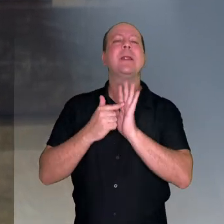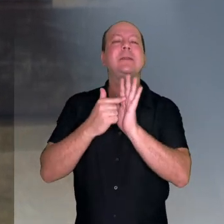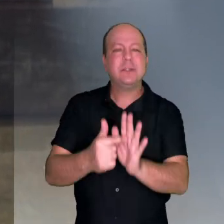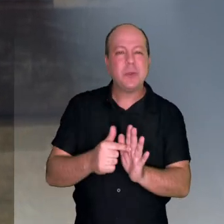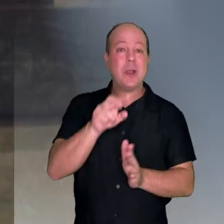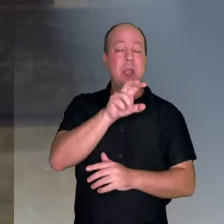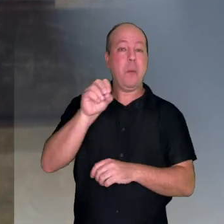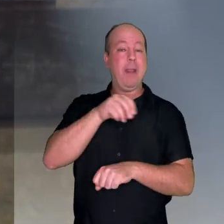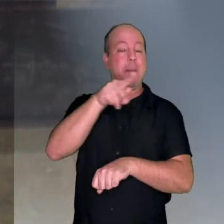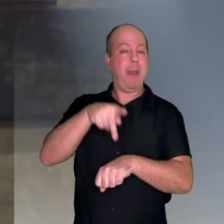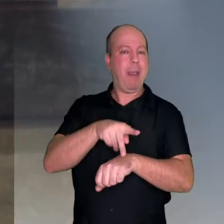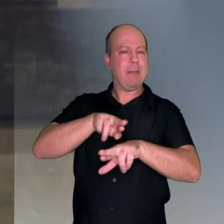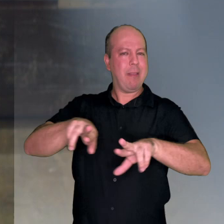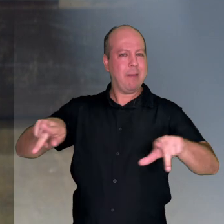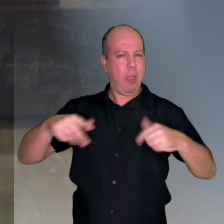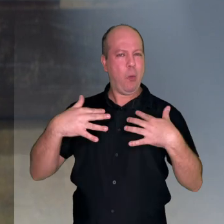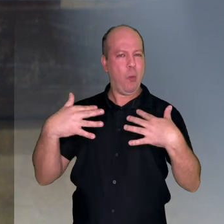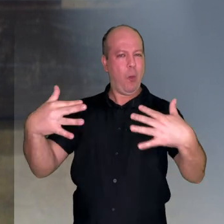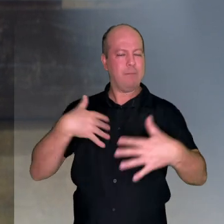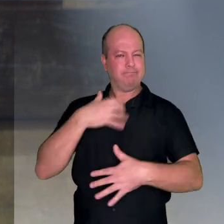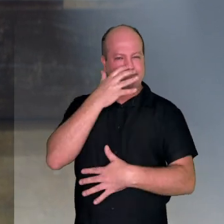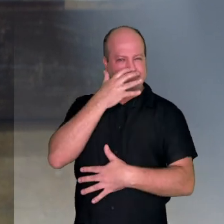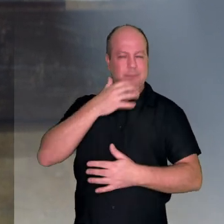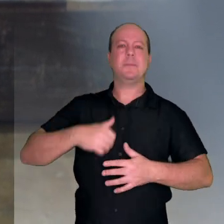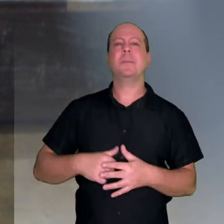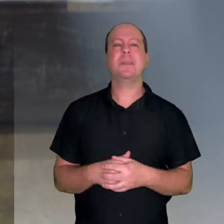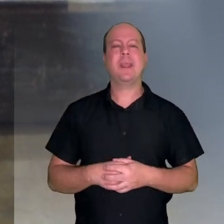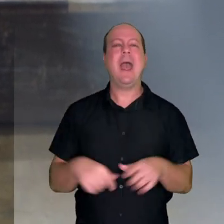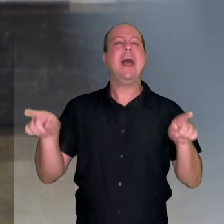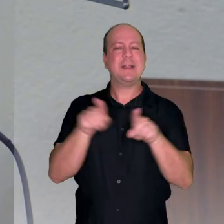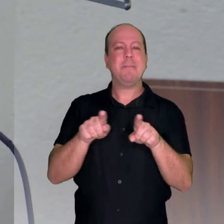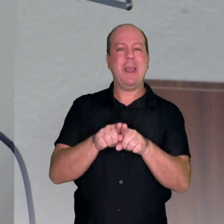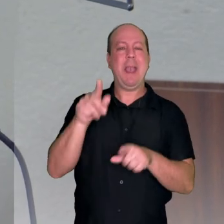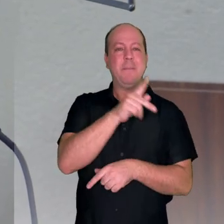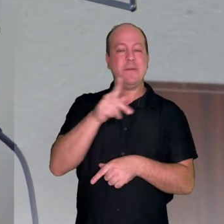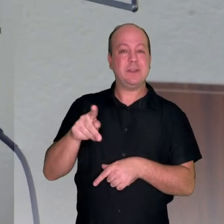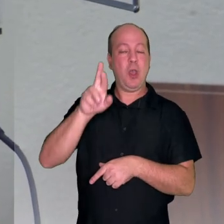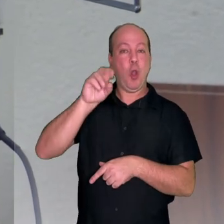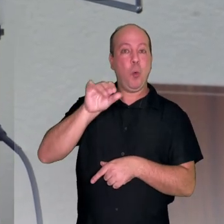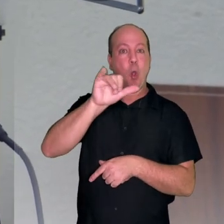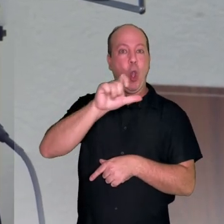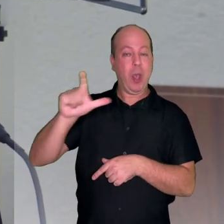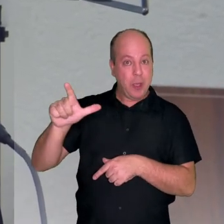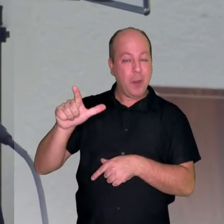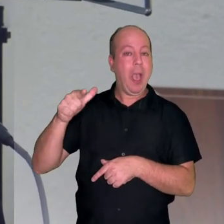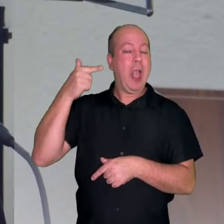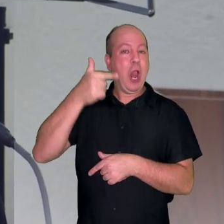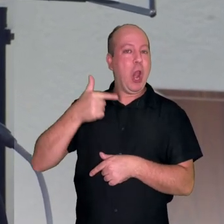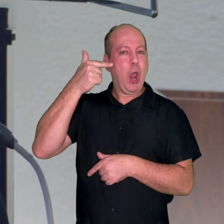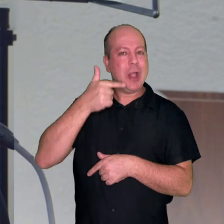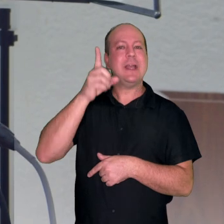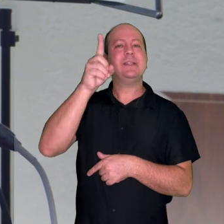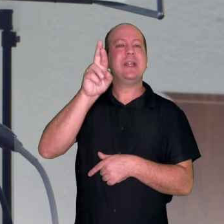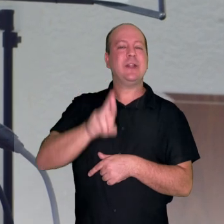se apresentou em mais de 50 países em salas de grande prestígio. Também é professor da Royal Academy of Music em